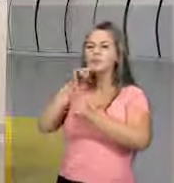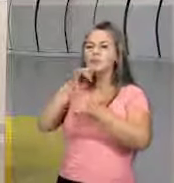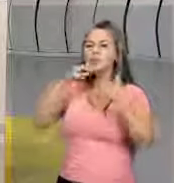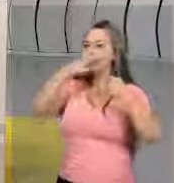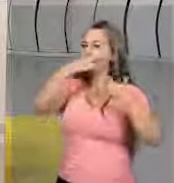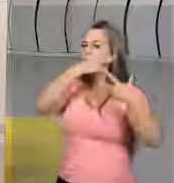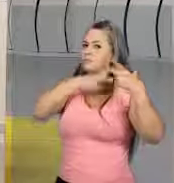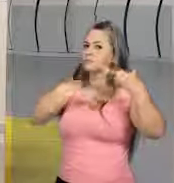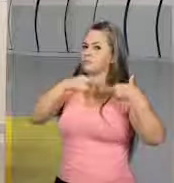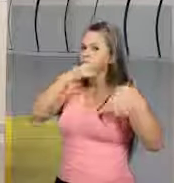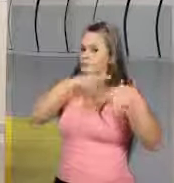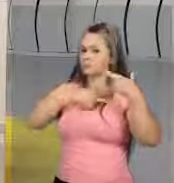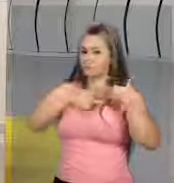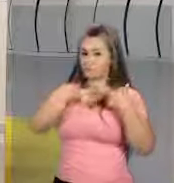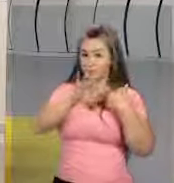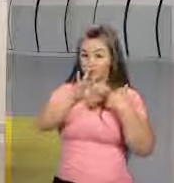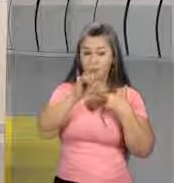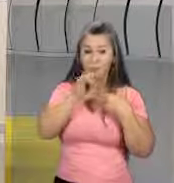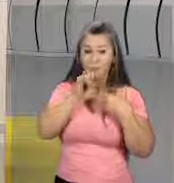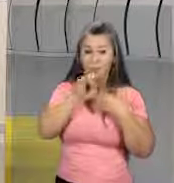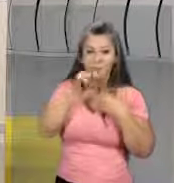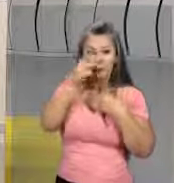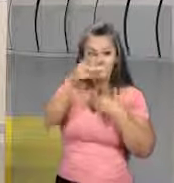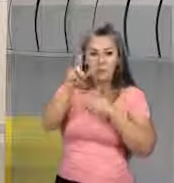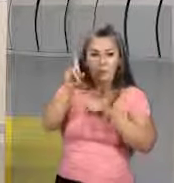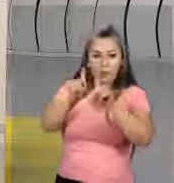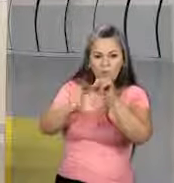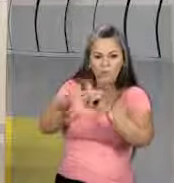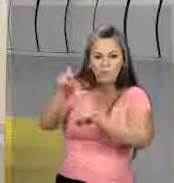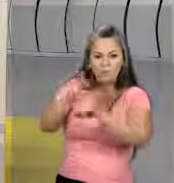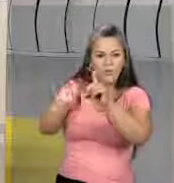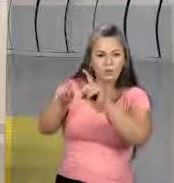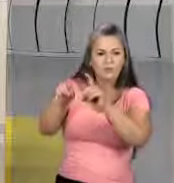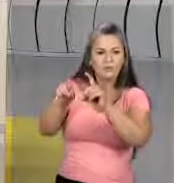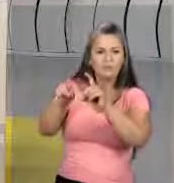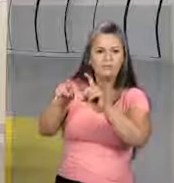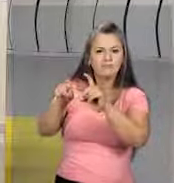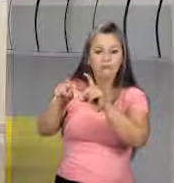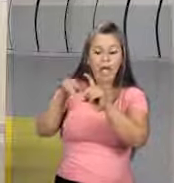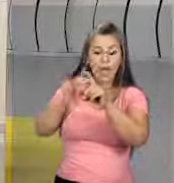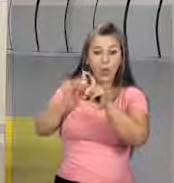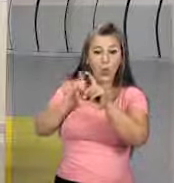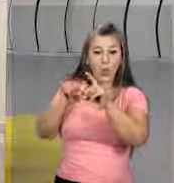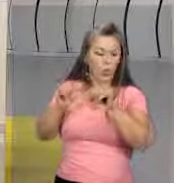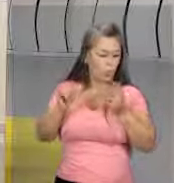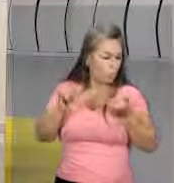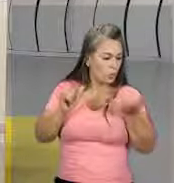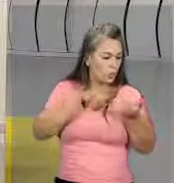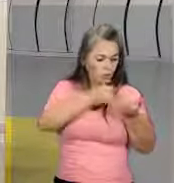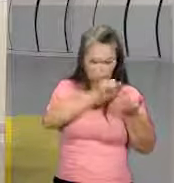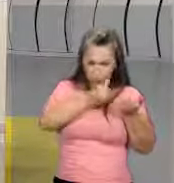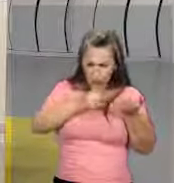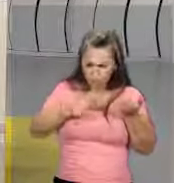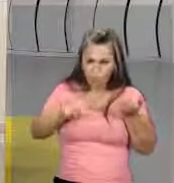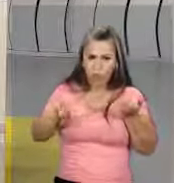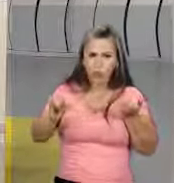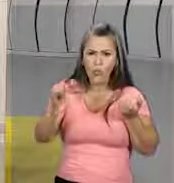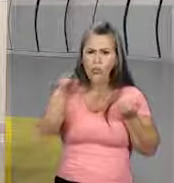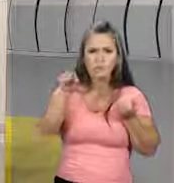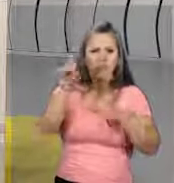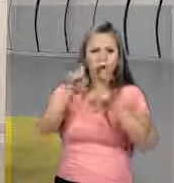seu computador, a corrente elétrica ela vai ser tal que vai provocar um efeito Joule que